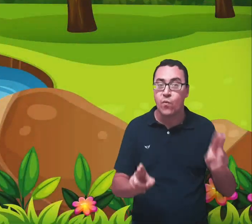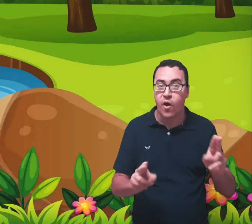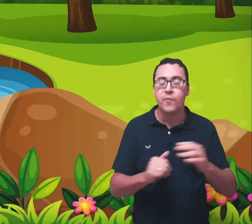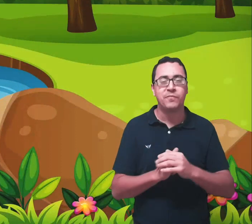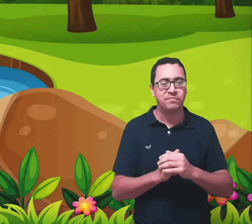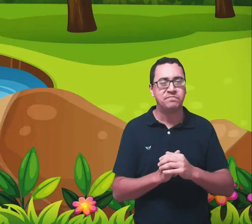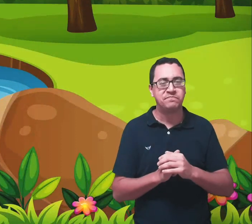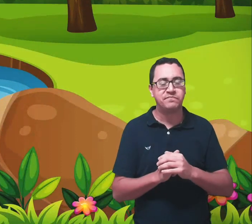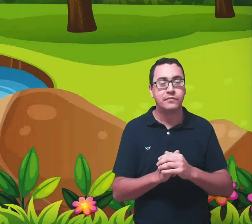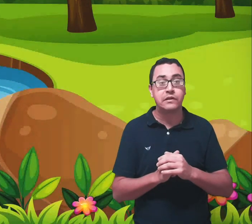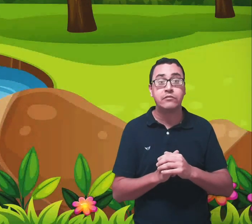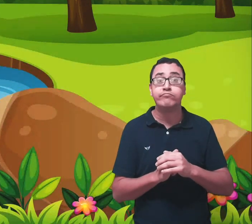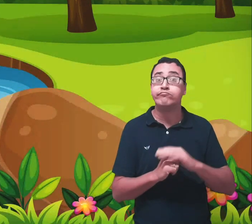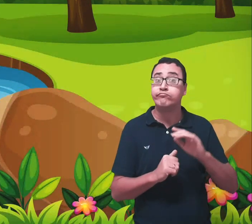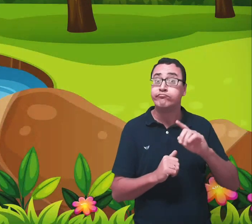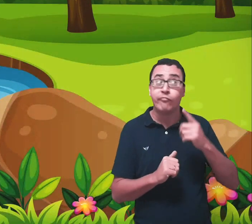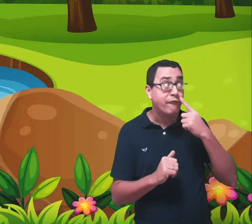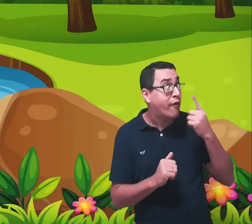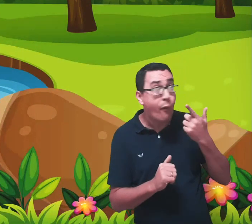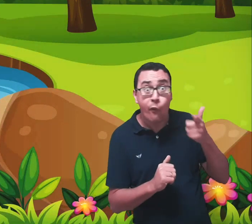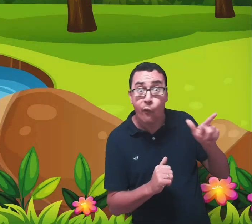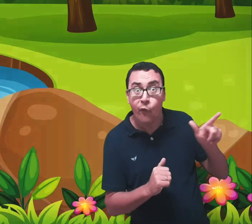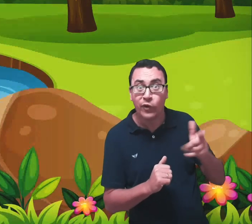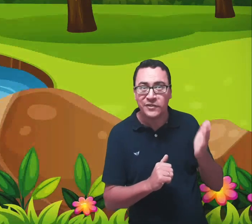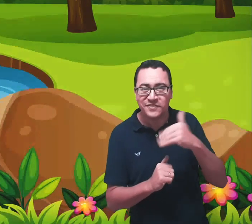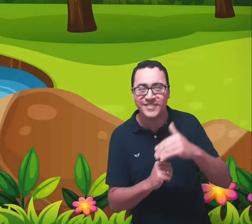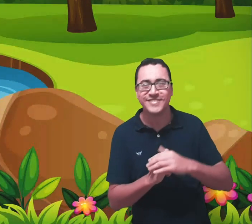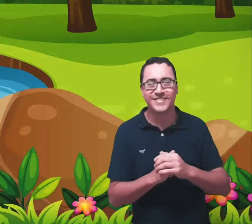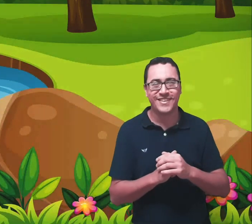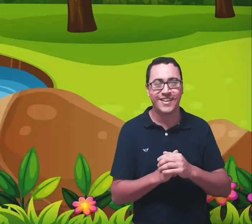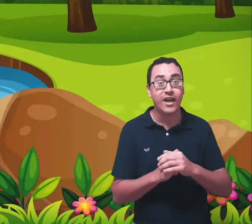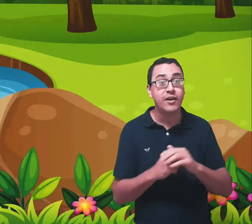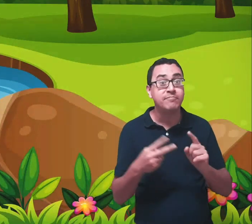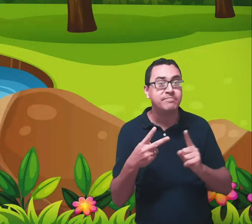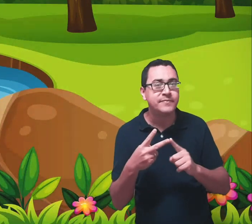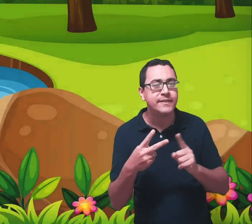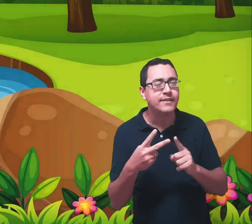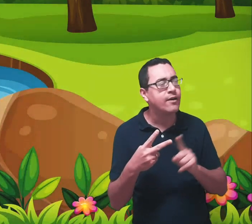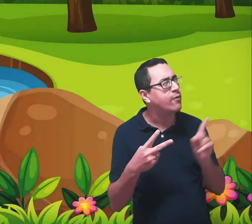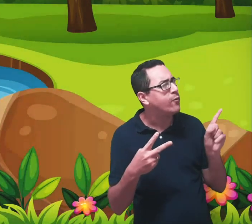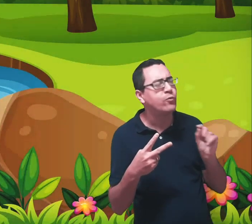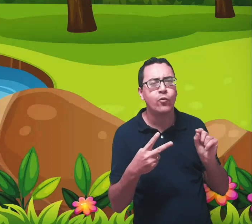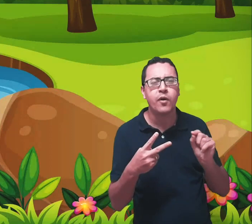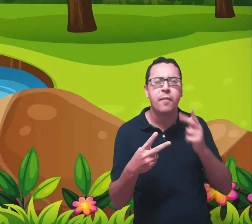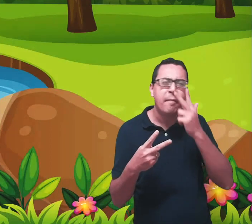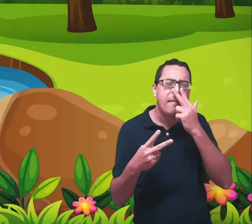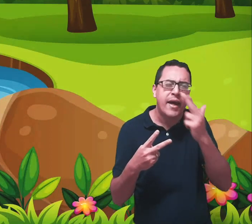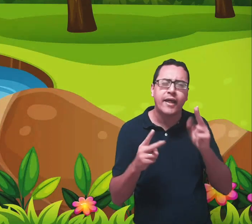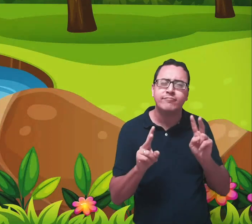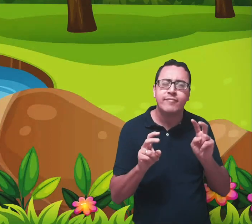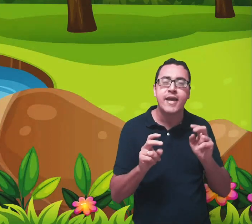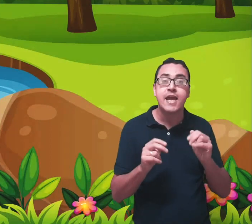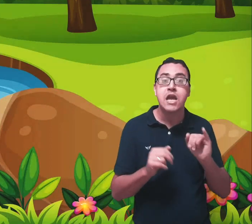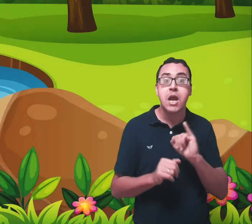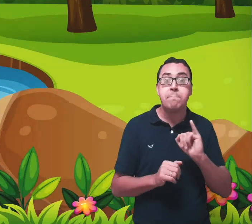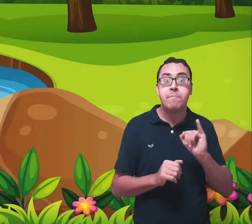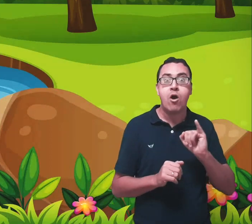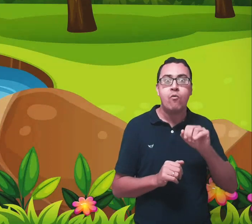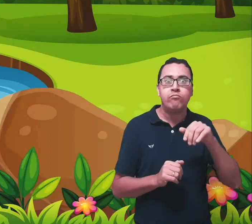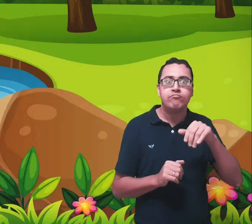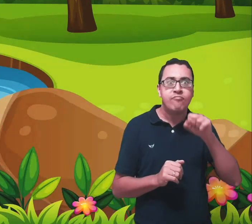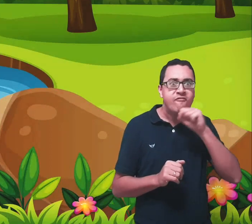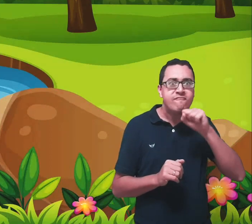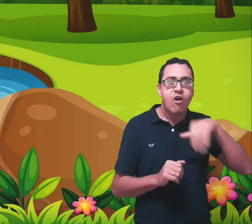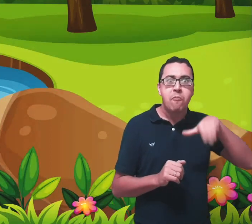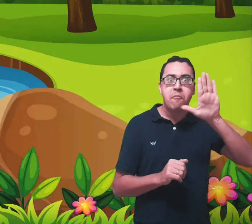se você conhece o restante da família. Vamos lá! Este é como se fosse o irmão mais velho, porque ele é muito